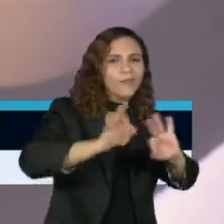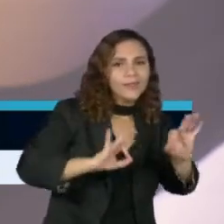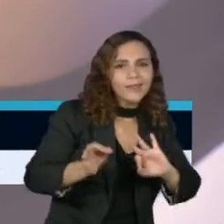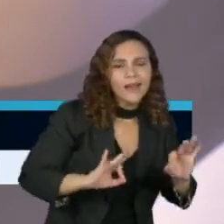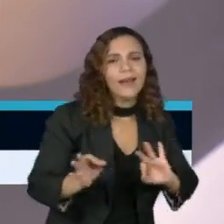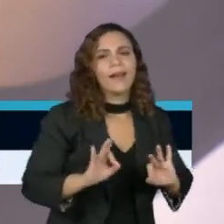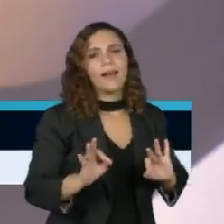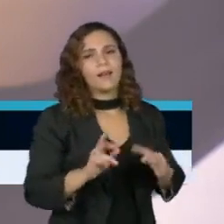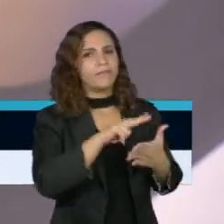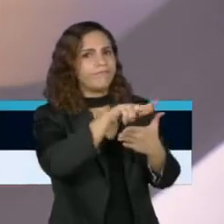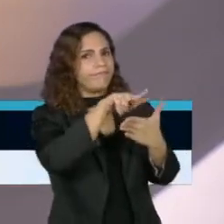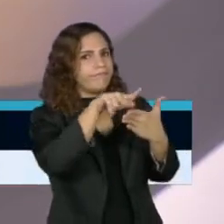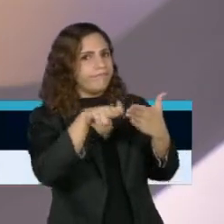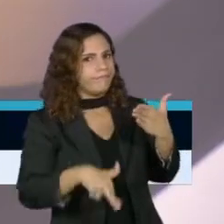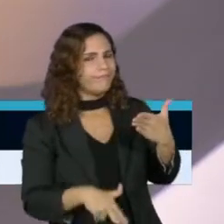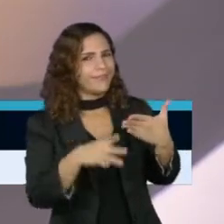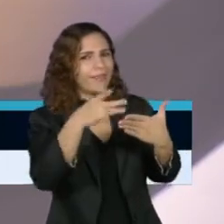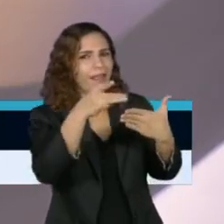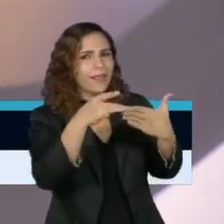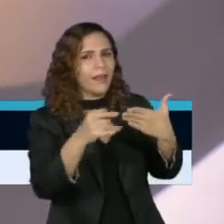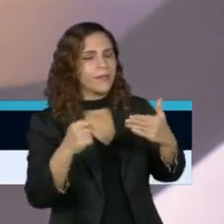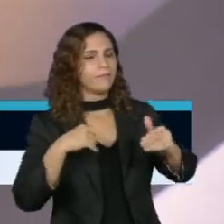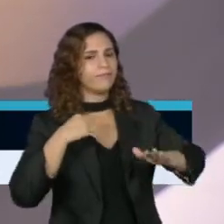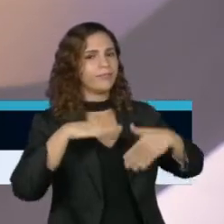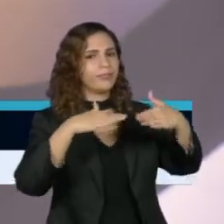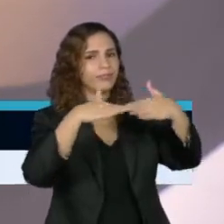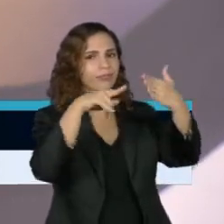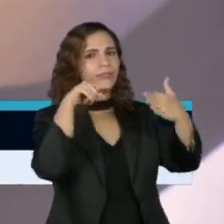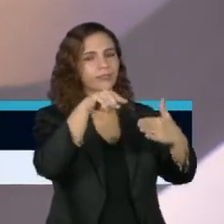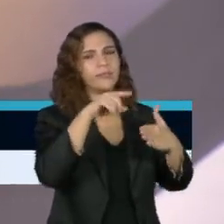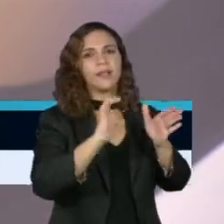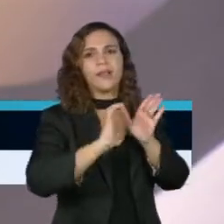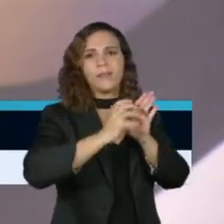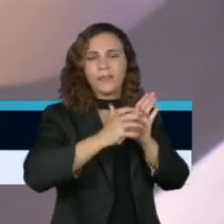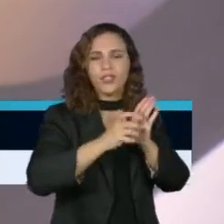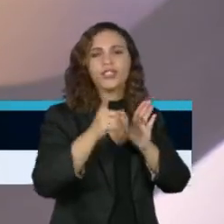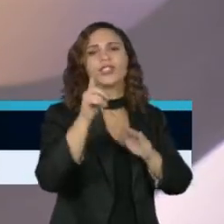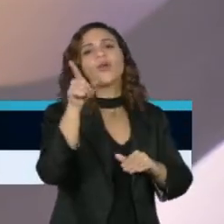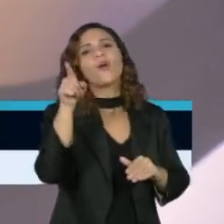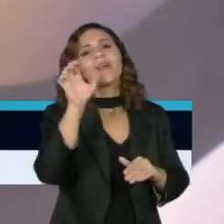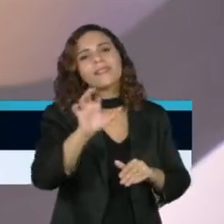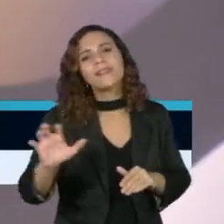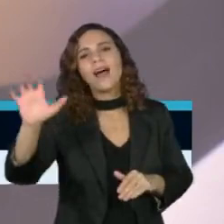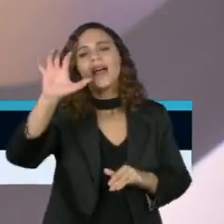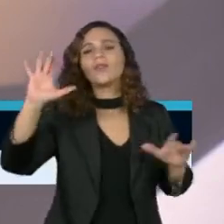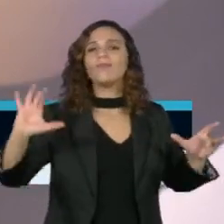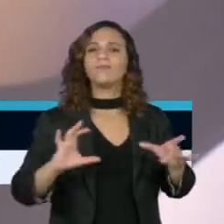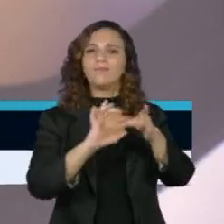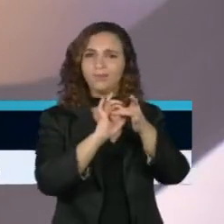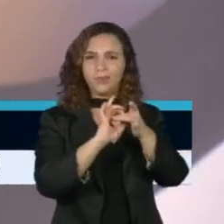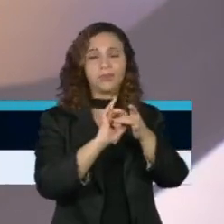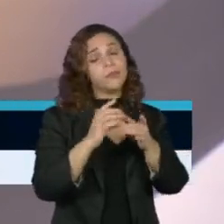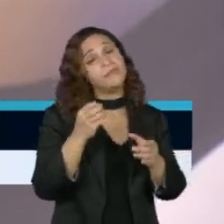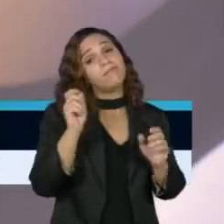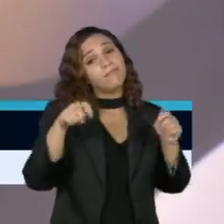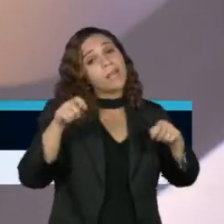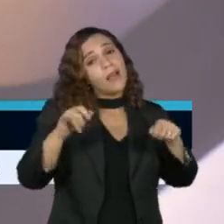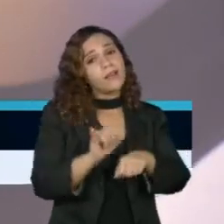organização, acho que a gente tem muito ainda para avançar na questão da federação, mas é uma sobrevida, sim, aos pequenos